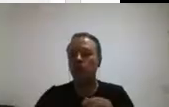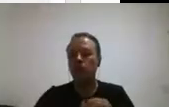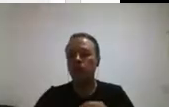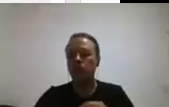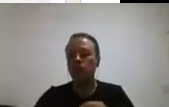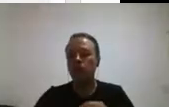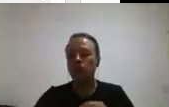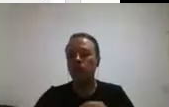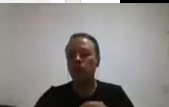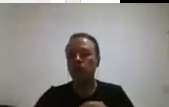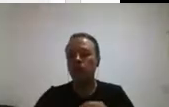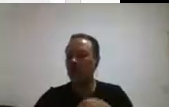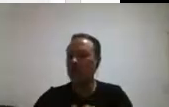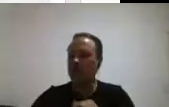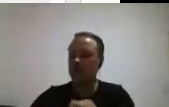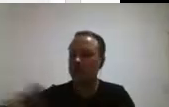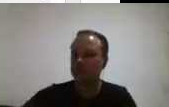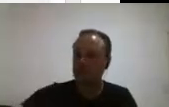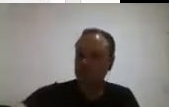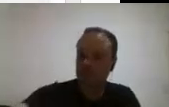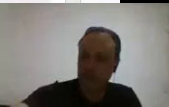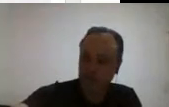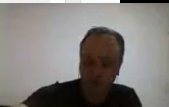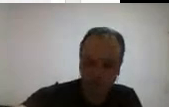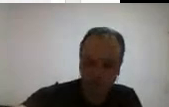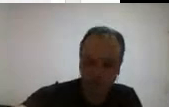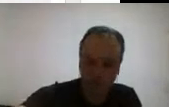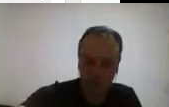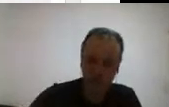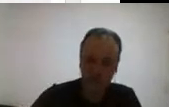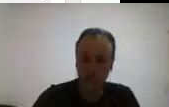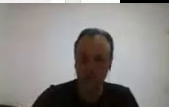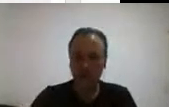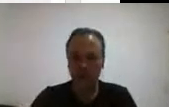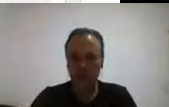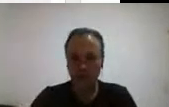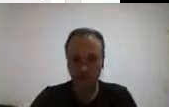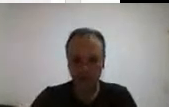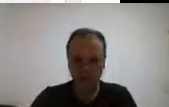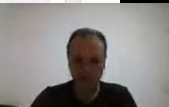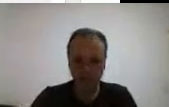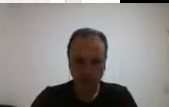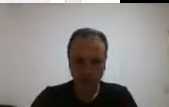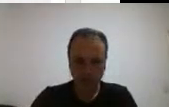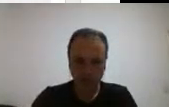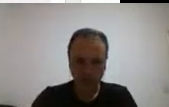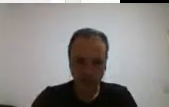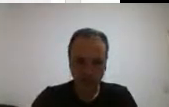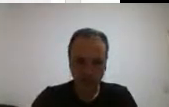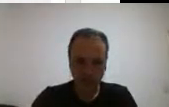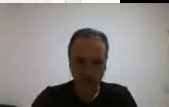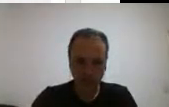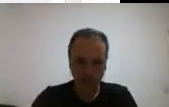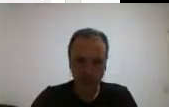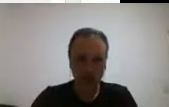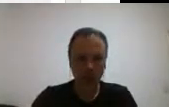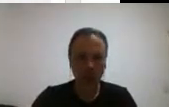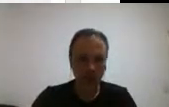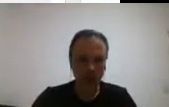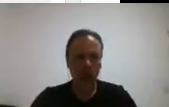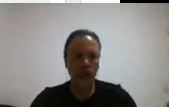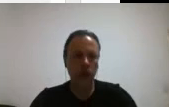Professor? Pode falar. Pelo que eu entendi, a chave estrangeira sempre vai ser aquela que vai vir de outra tabela,